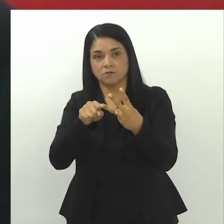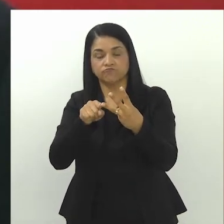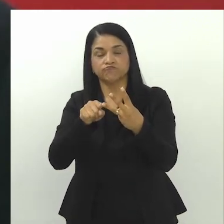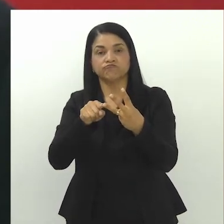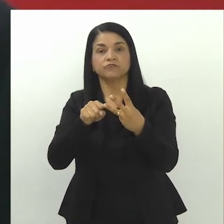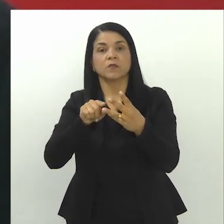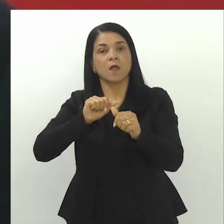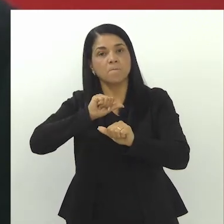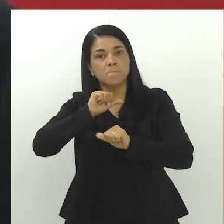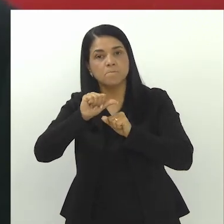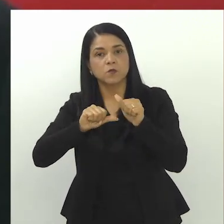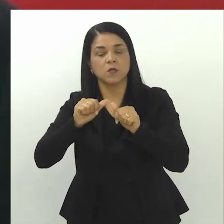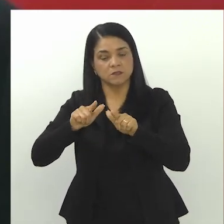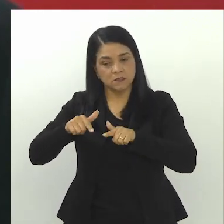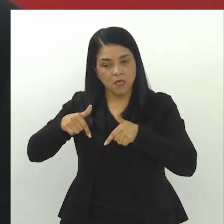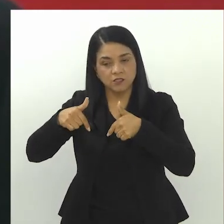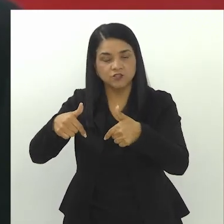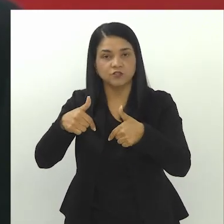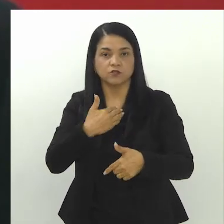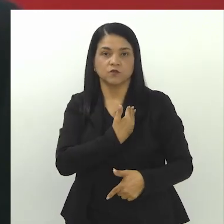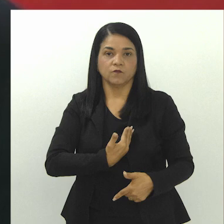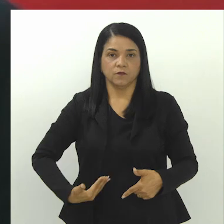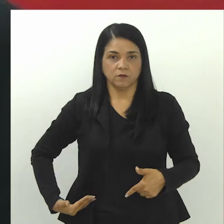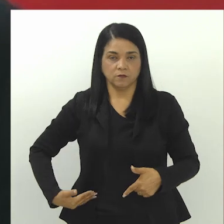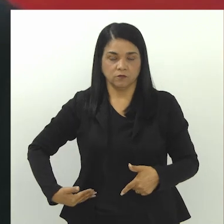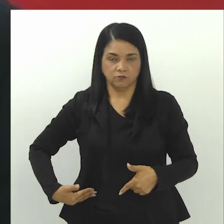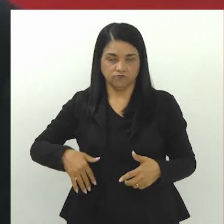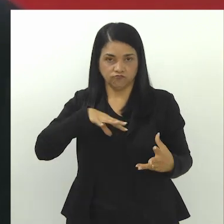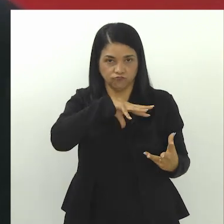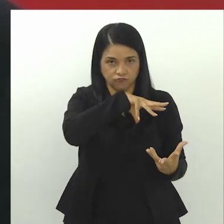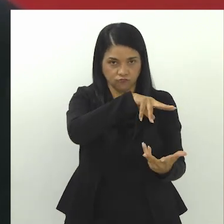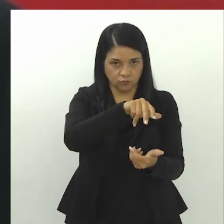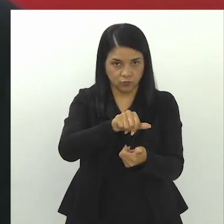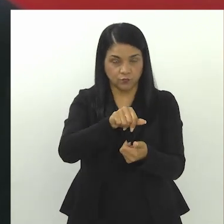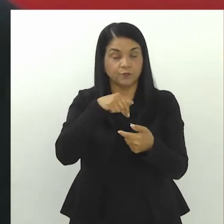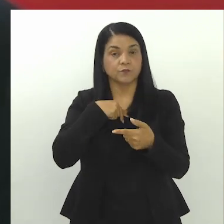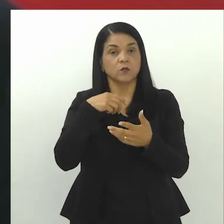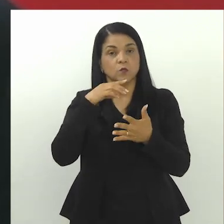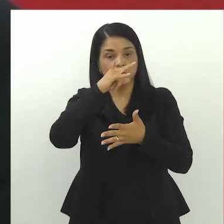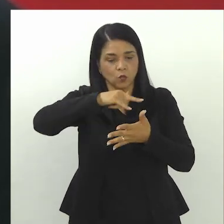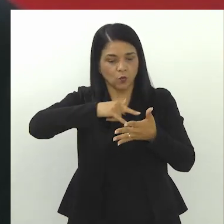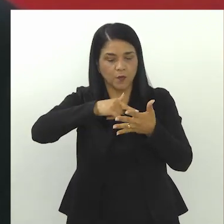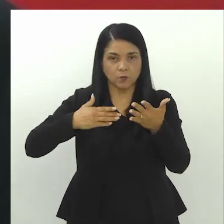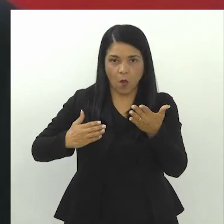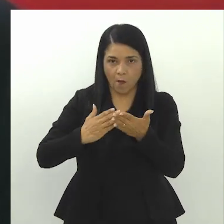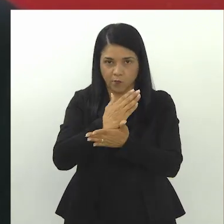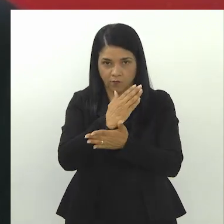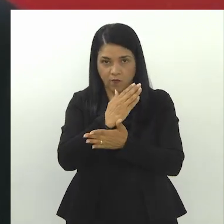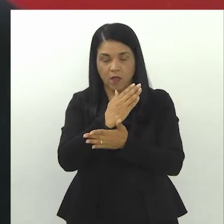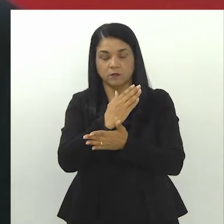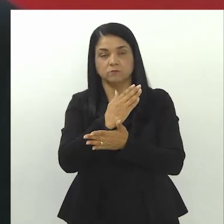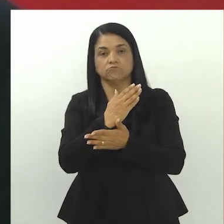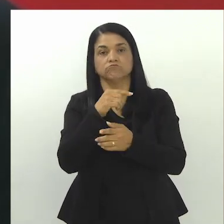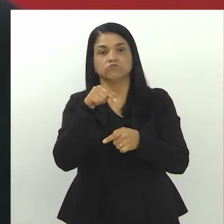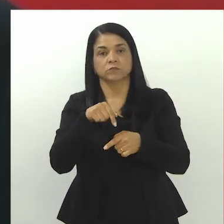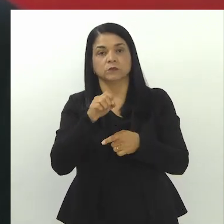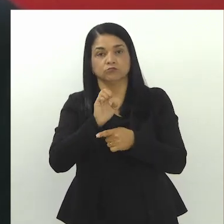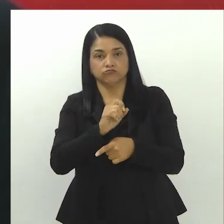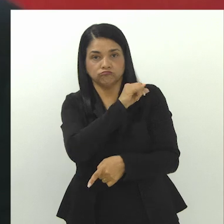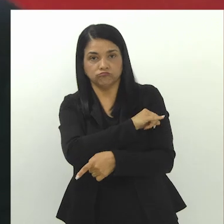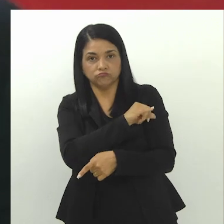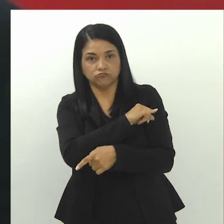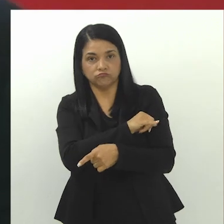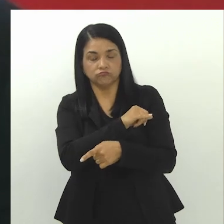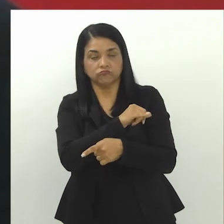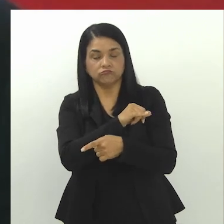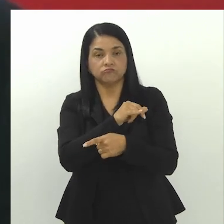tema, a reforma da governança global. Então, o documento simbolicamente aprovado aí no Rio de Janeiro,